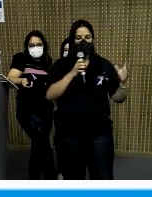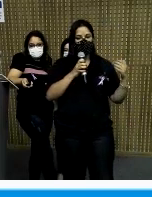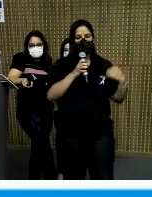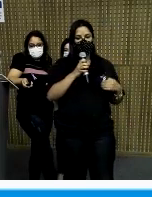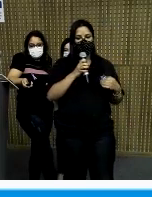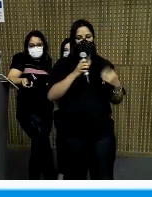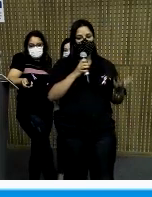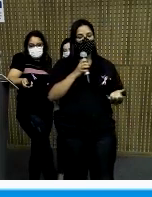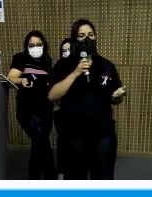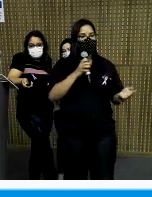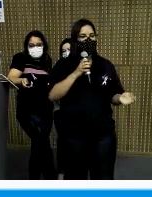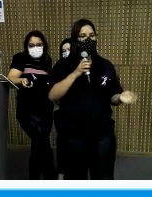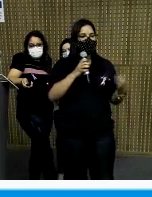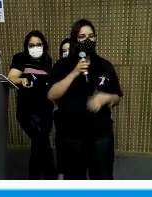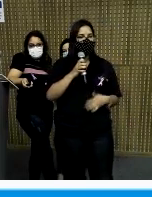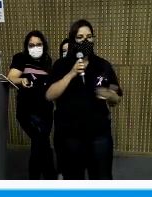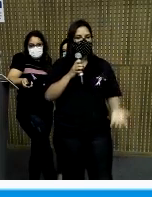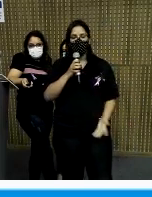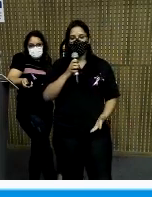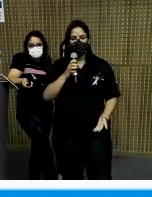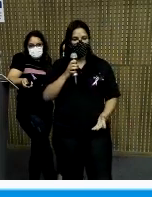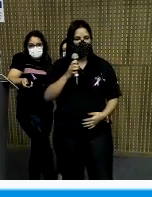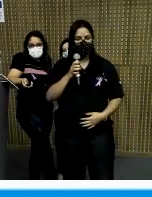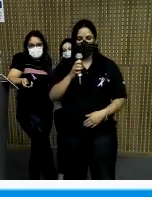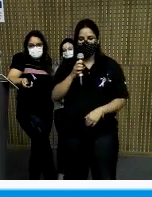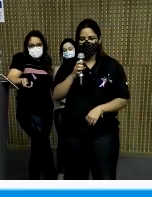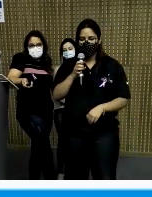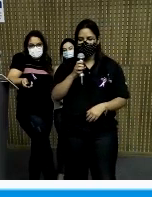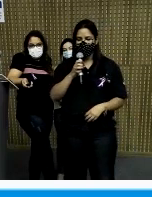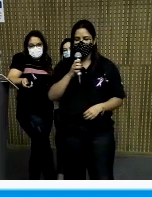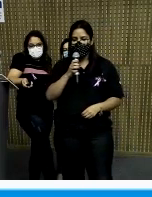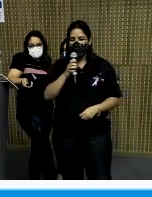de tanto de 2020, de 24%, caiu para 3,22%.